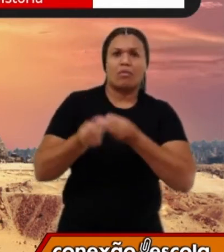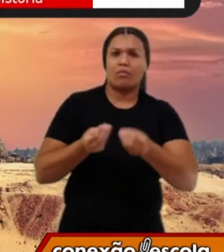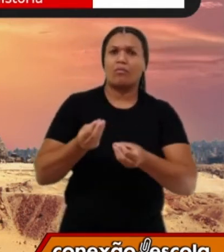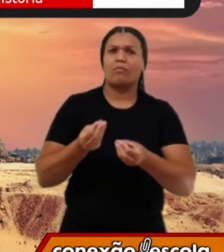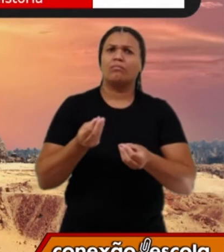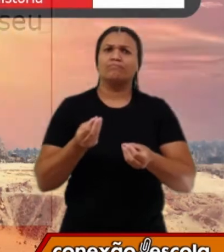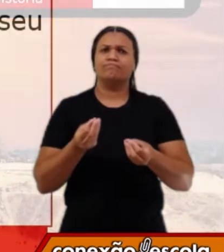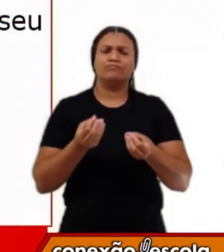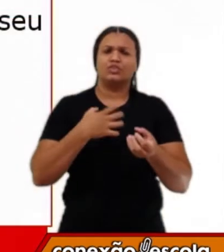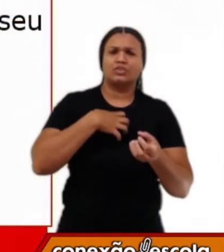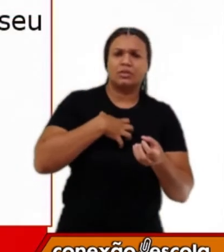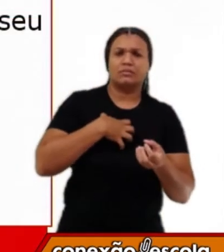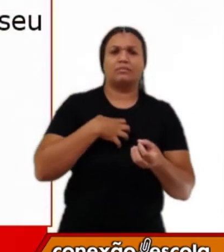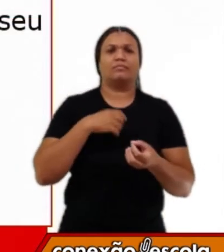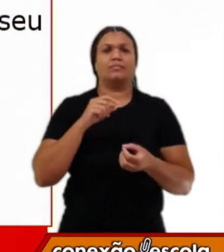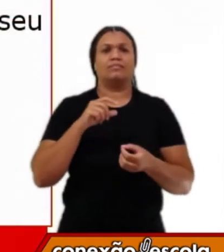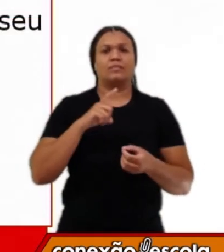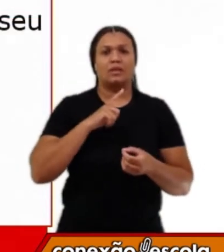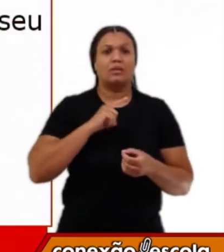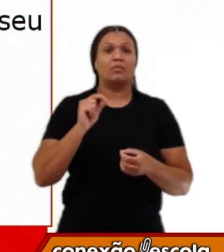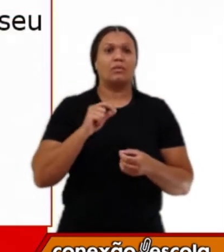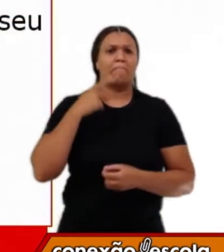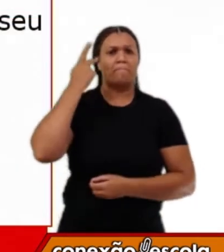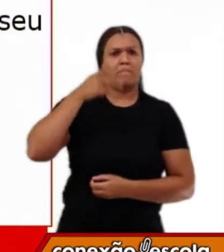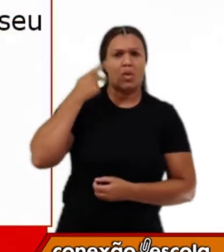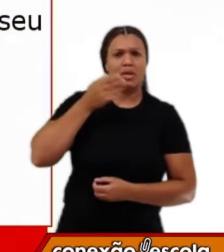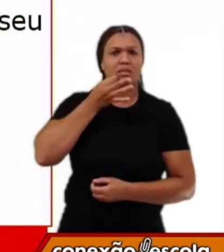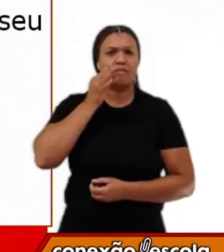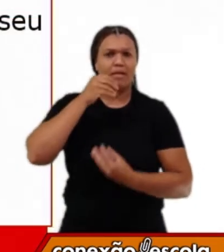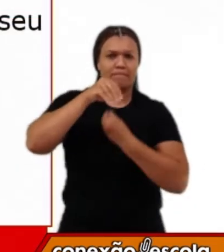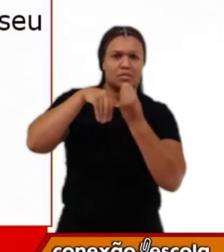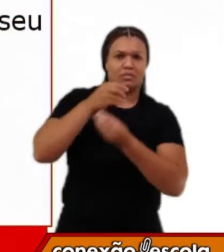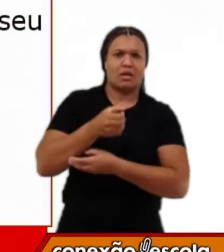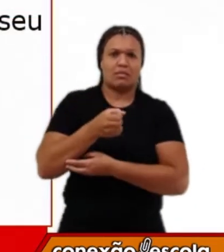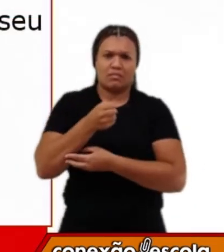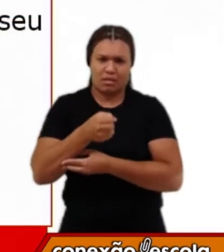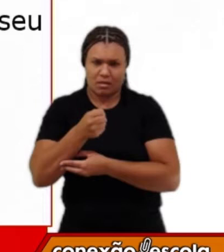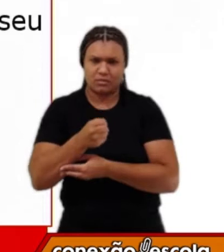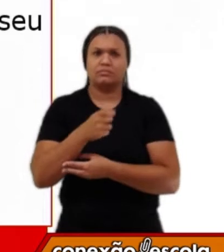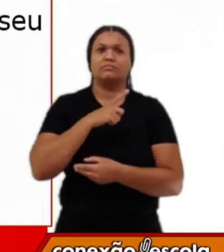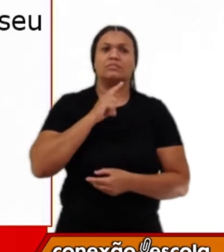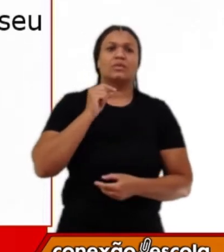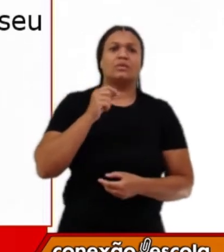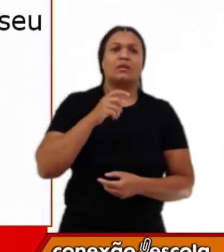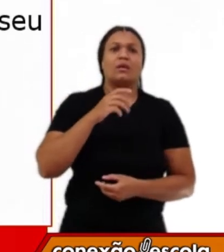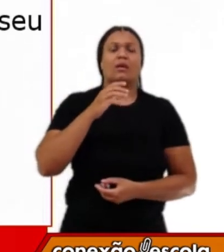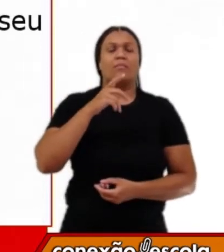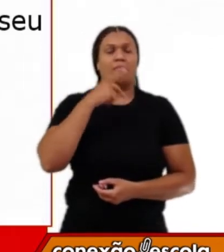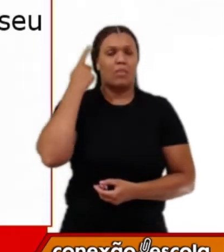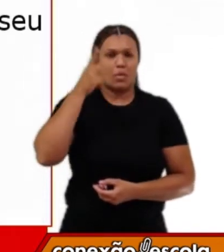temos a existência da política do café com leite, da política dos governadores, do coronelismo também, e